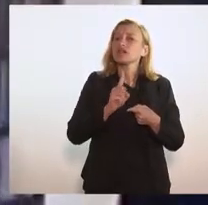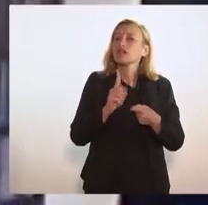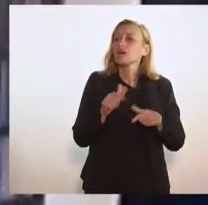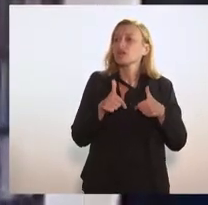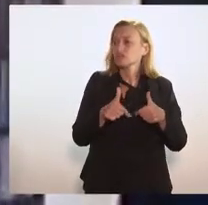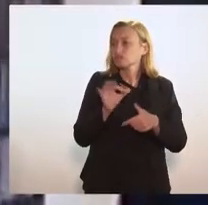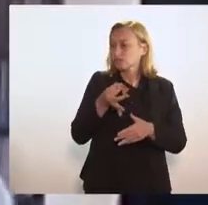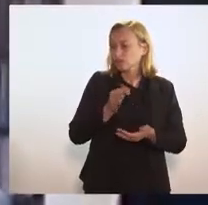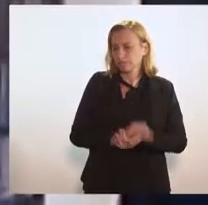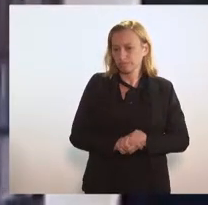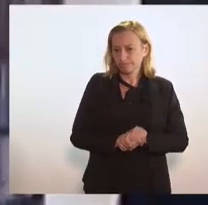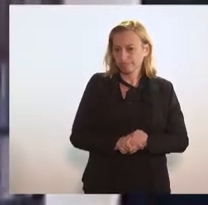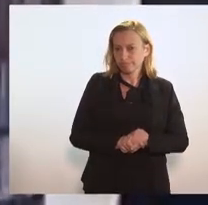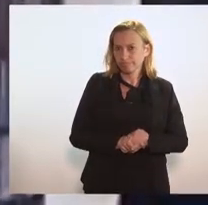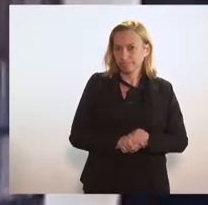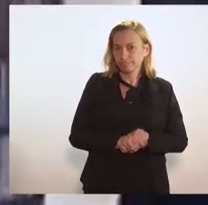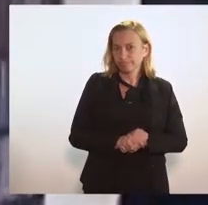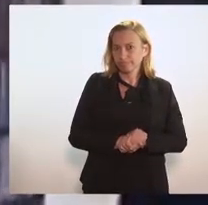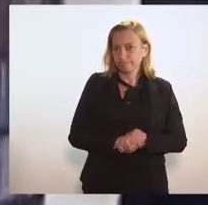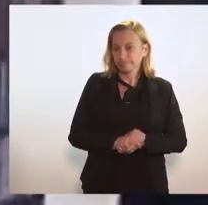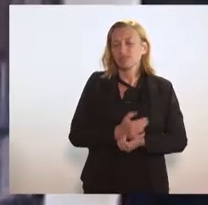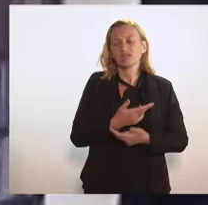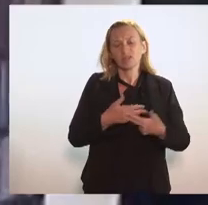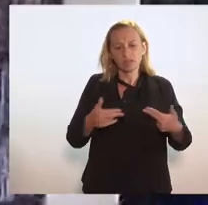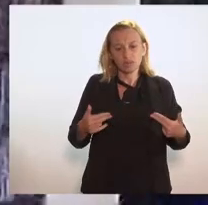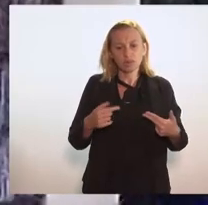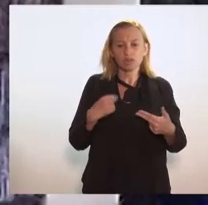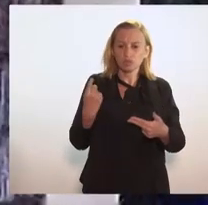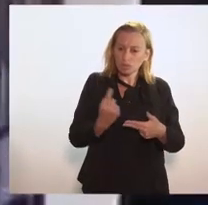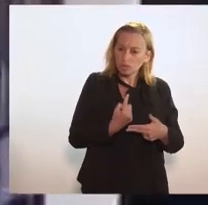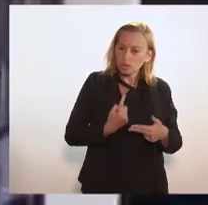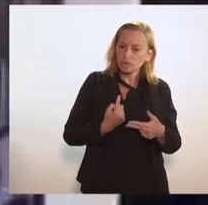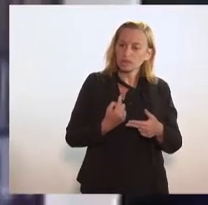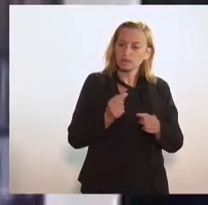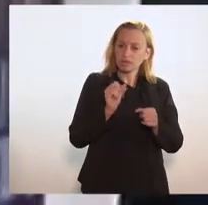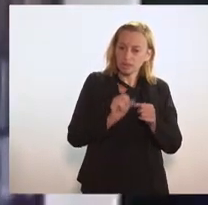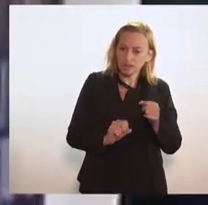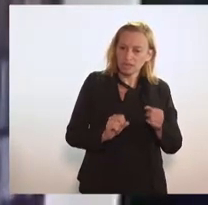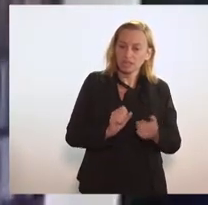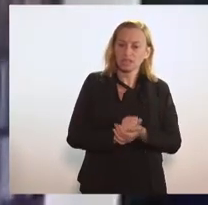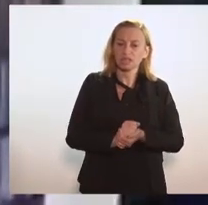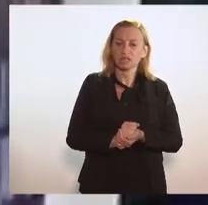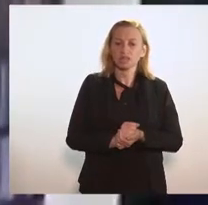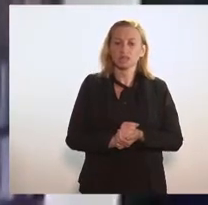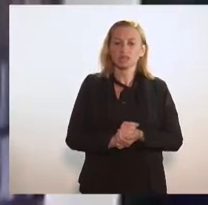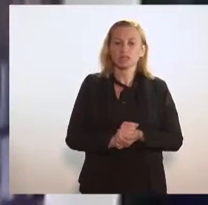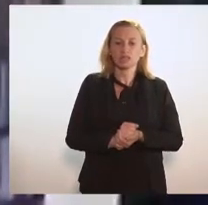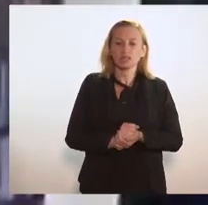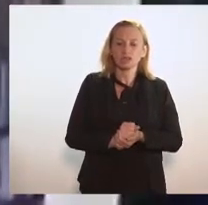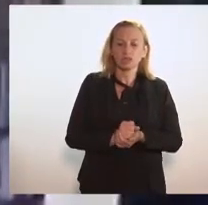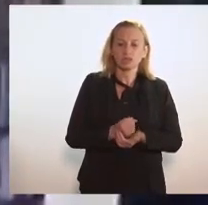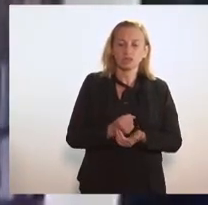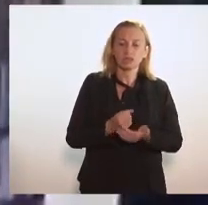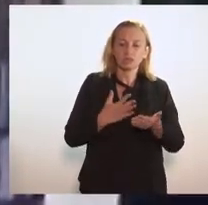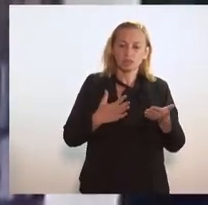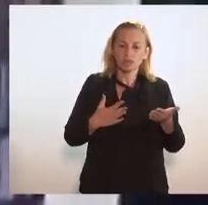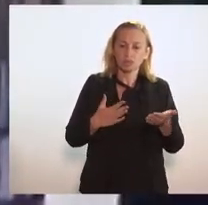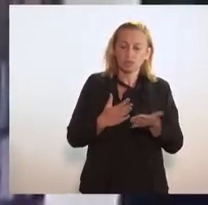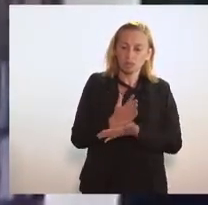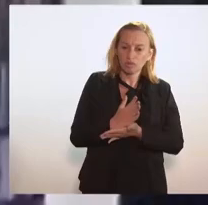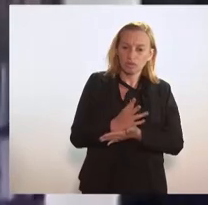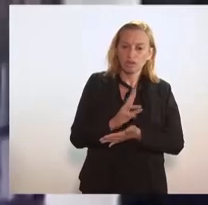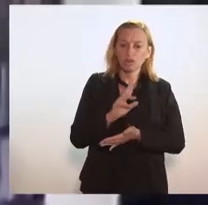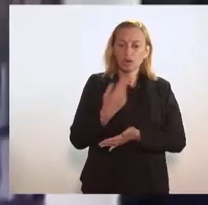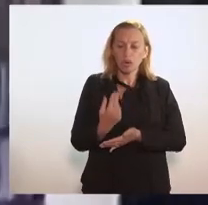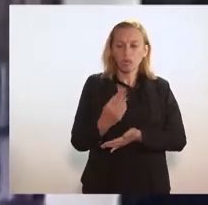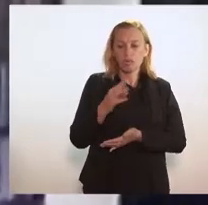surtido efeito ele é muito daquilo que a gente a procurou inclusive foram na verdade ou foram detectadas ou se